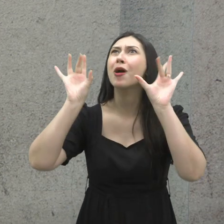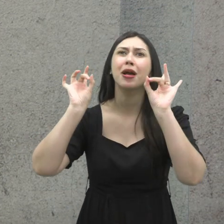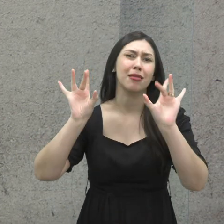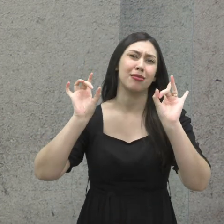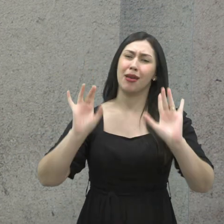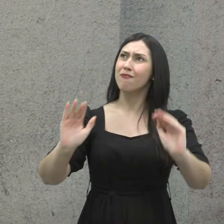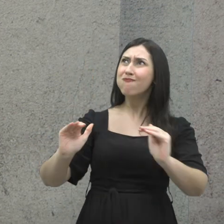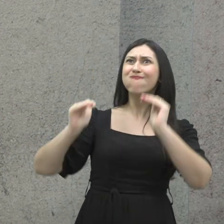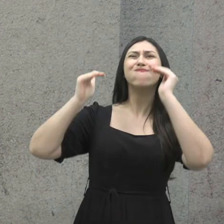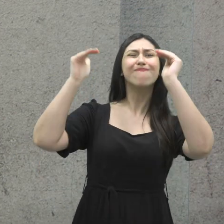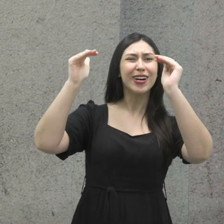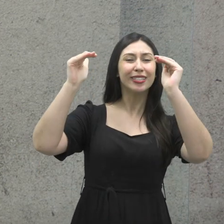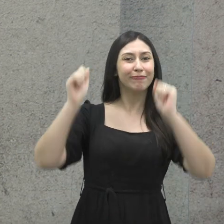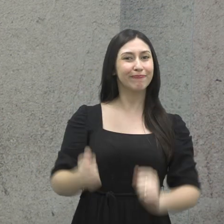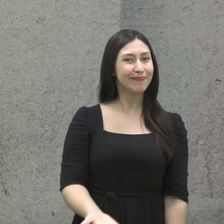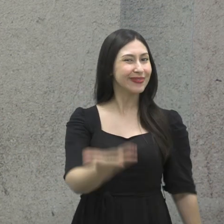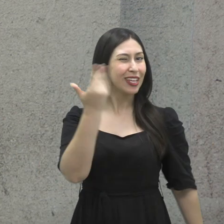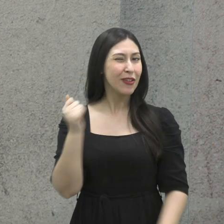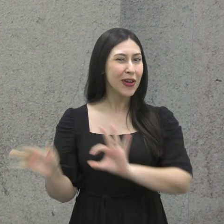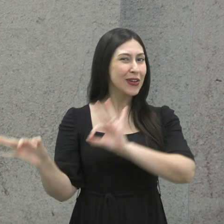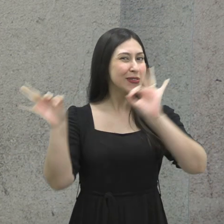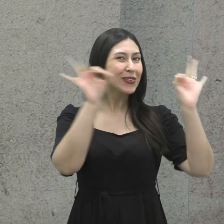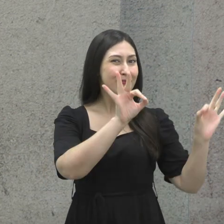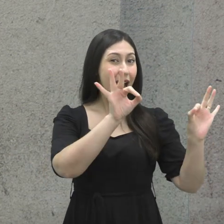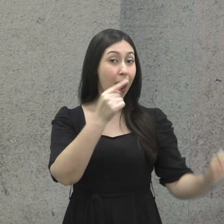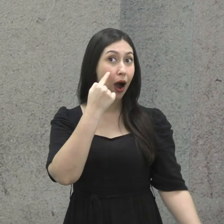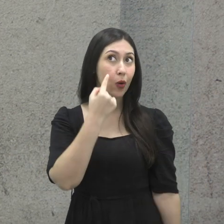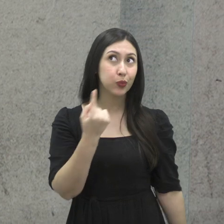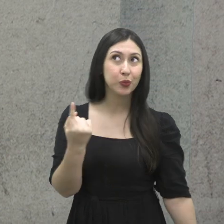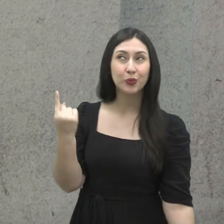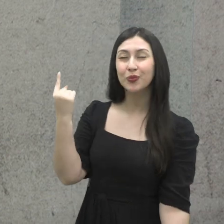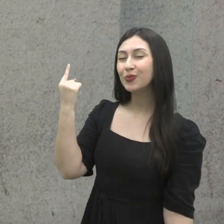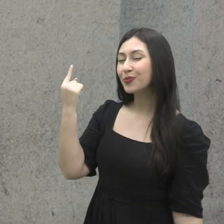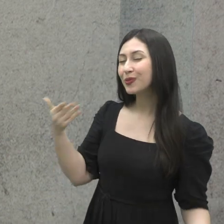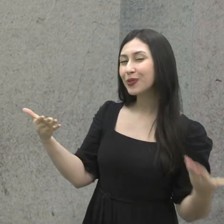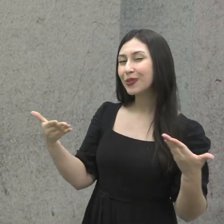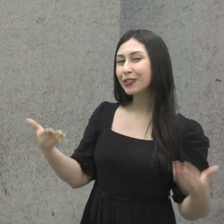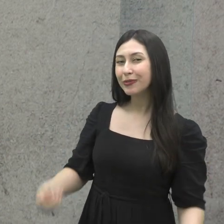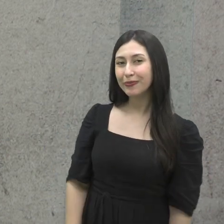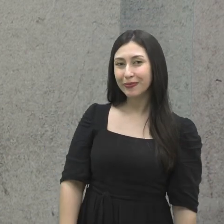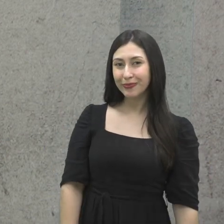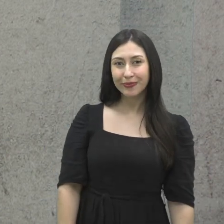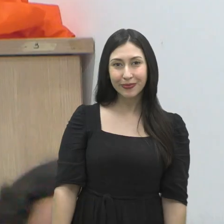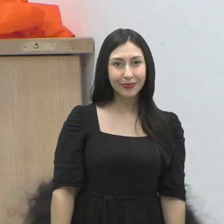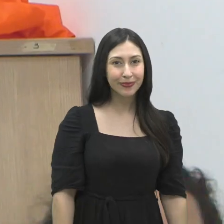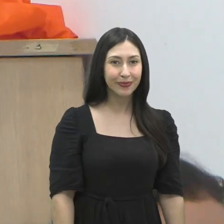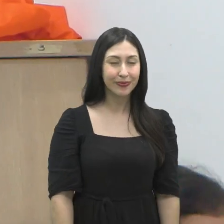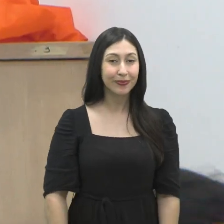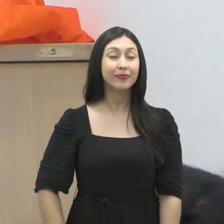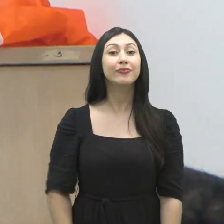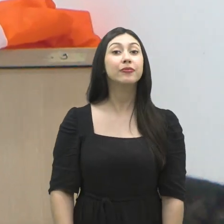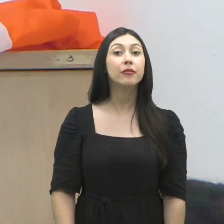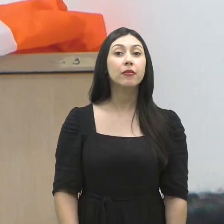da história. Embarque com a gente a partir de agora. Olha o que te espera na edição de hoje.